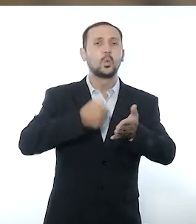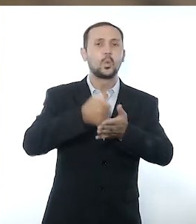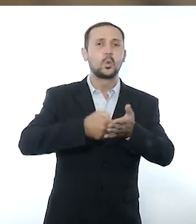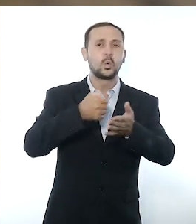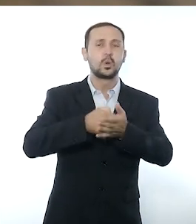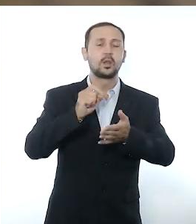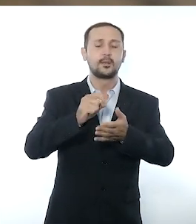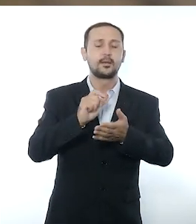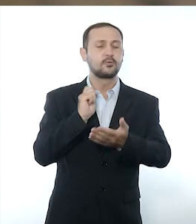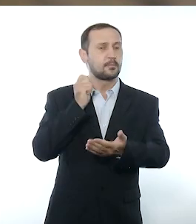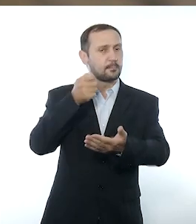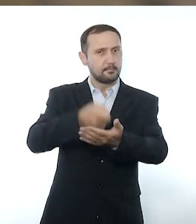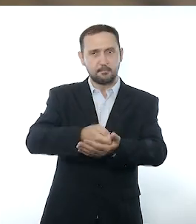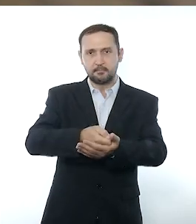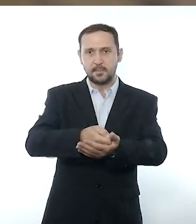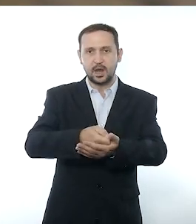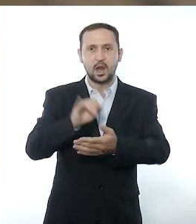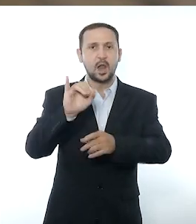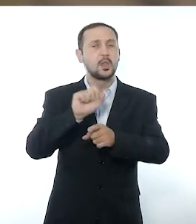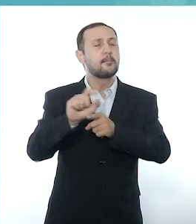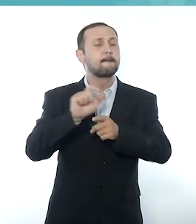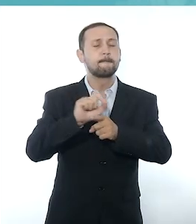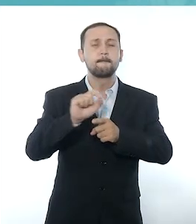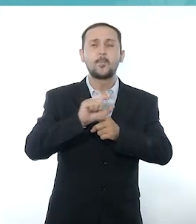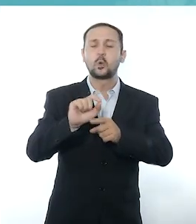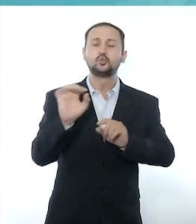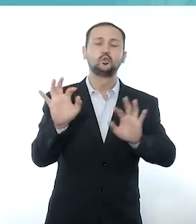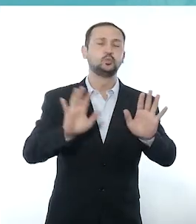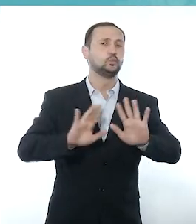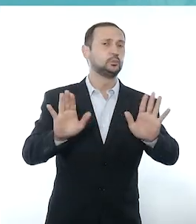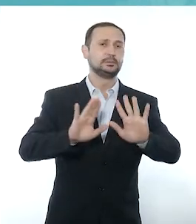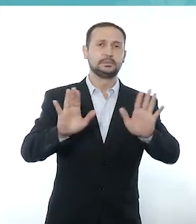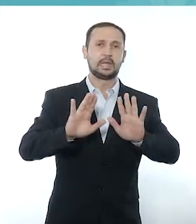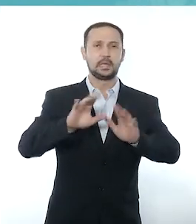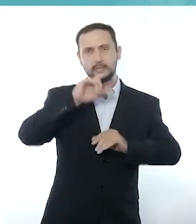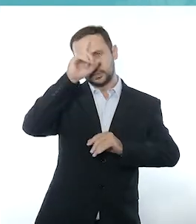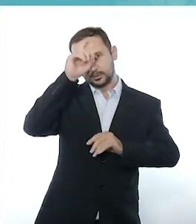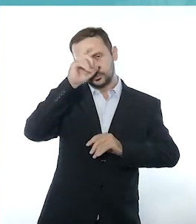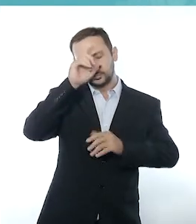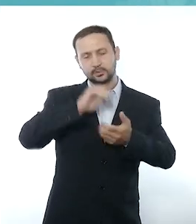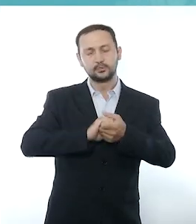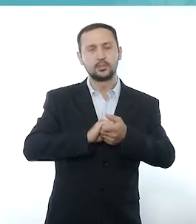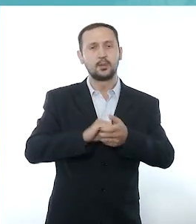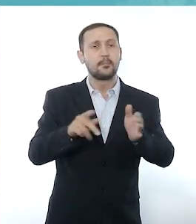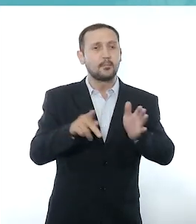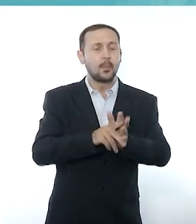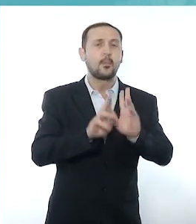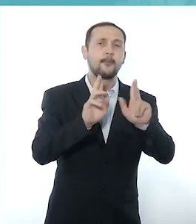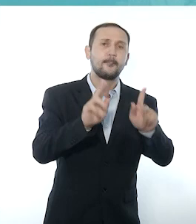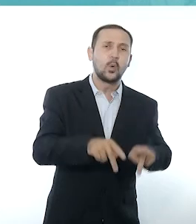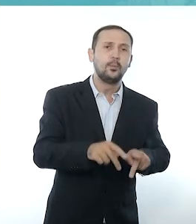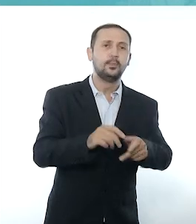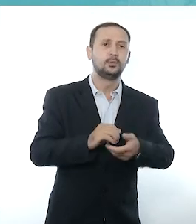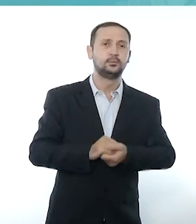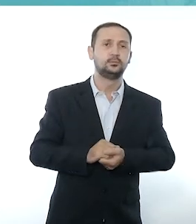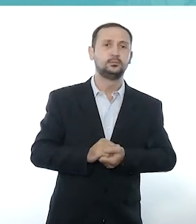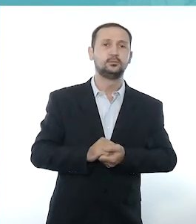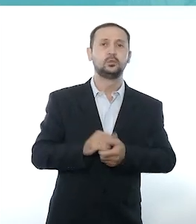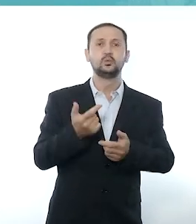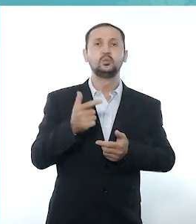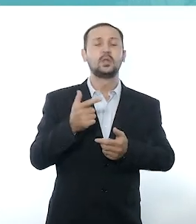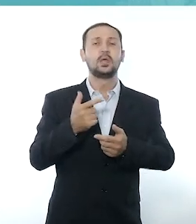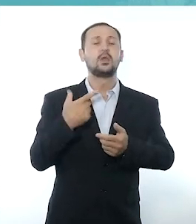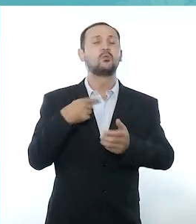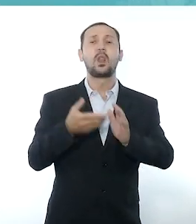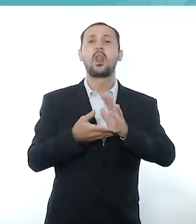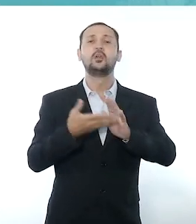garante imunidade tributária a hospitais. Os hospitais públicos, as unidades de saúde públicas, não têm